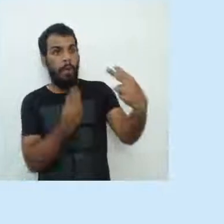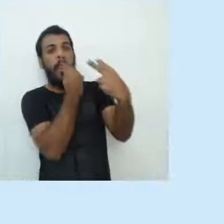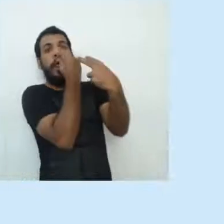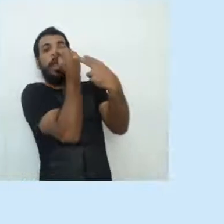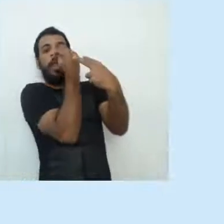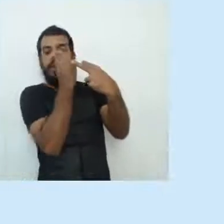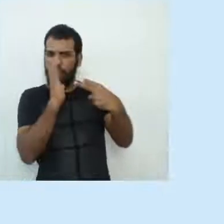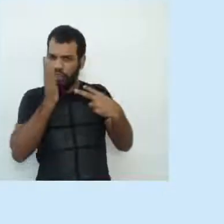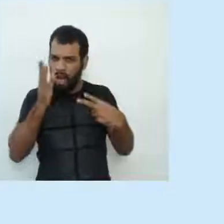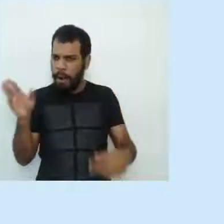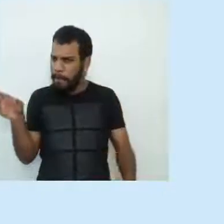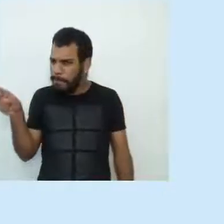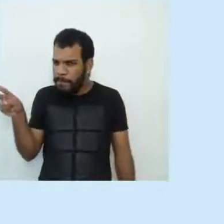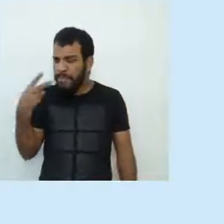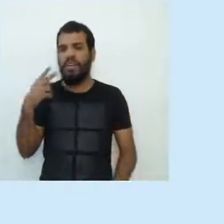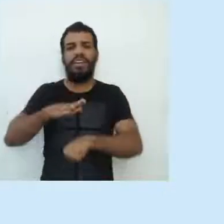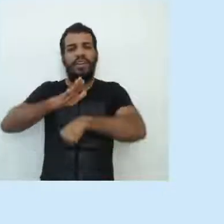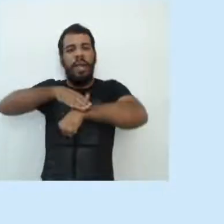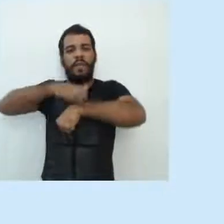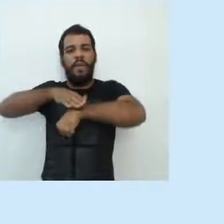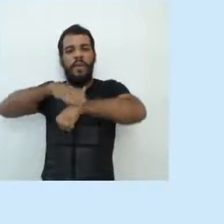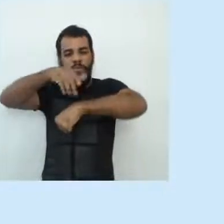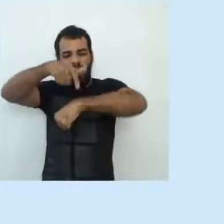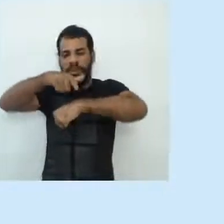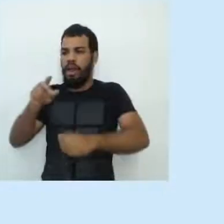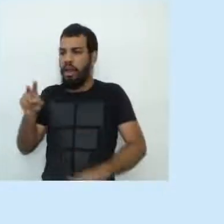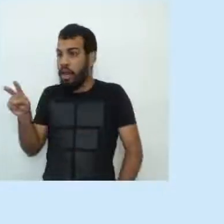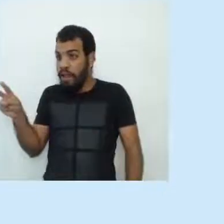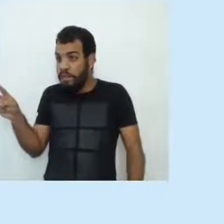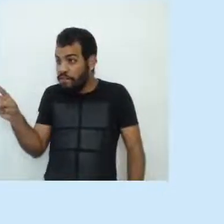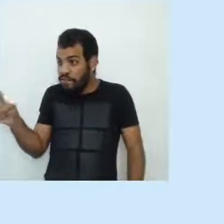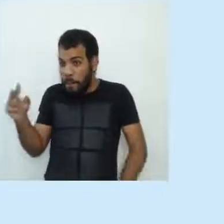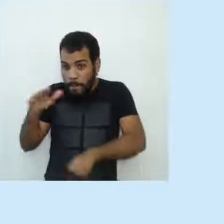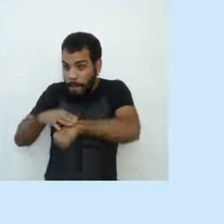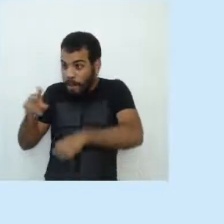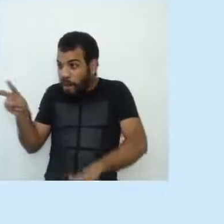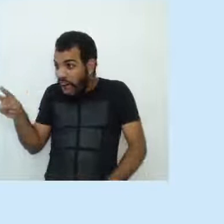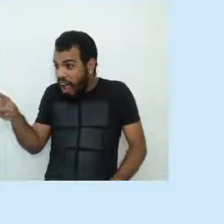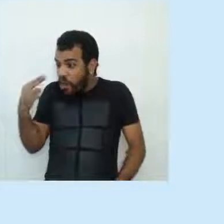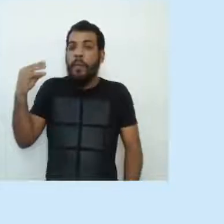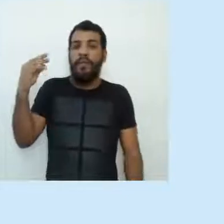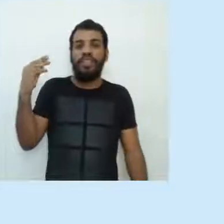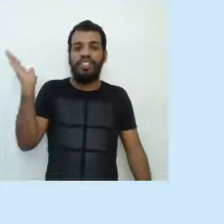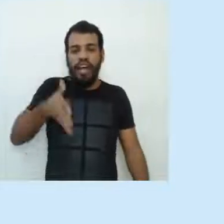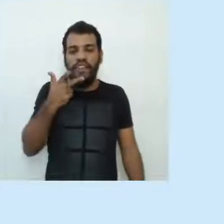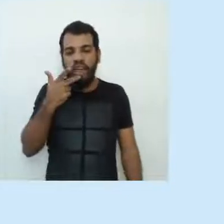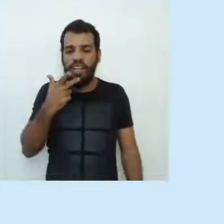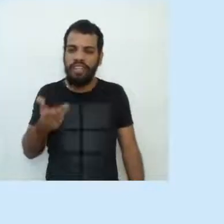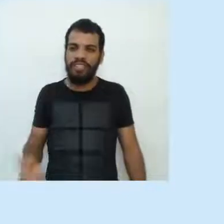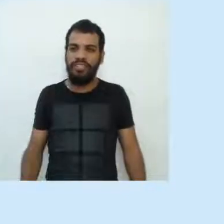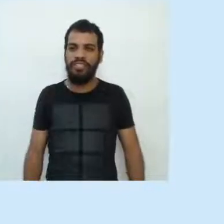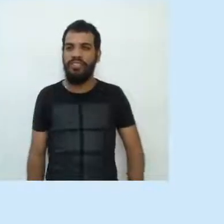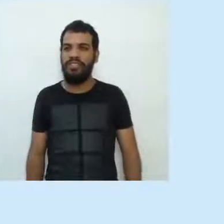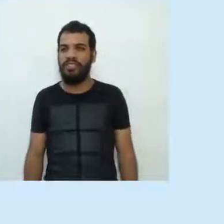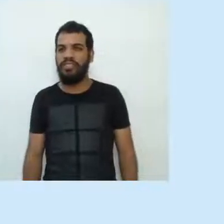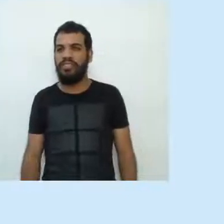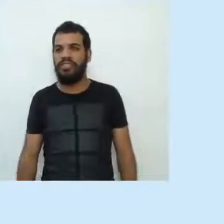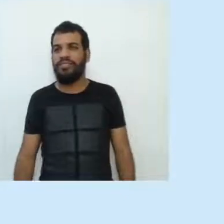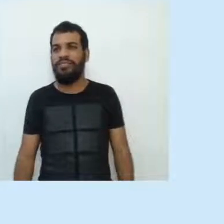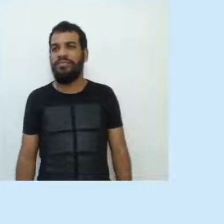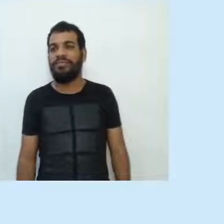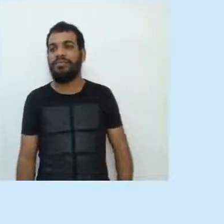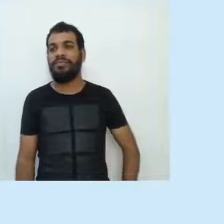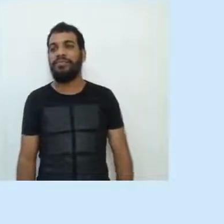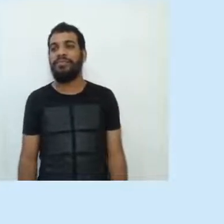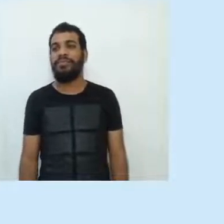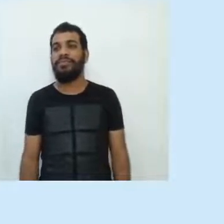fato. Exatamente o momento em que a viu, quando me viu. Viram que nesses dois casos, esse